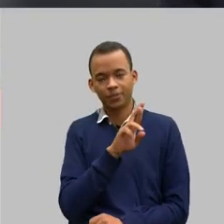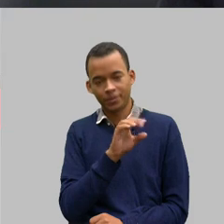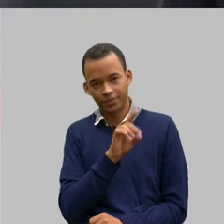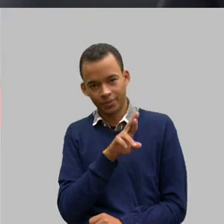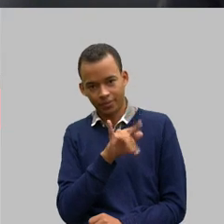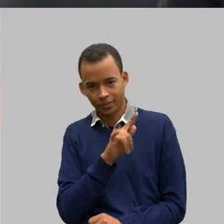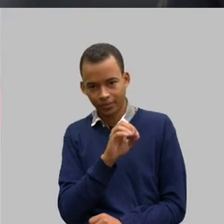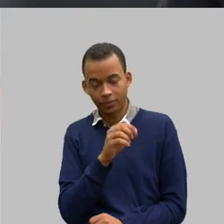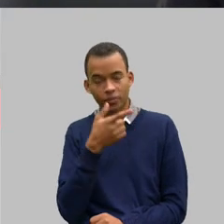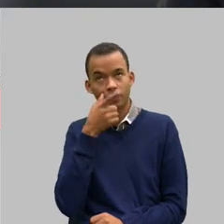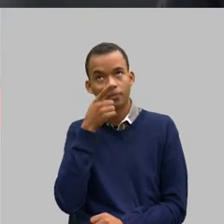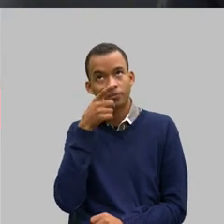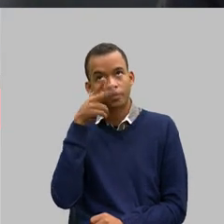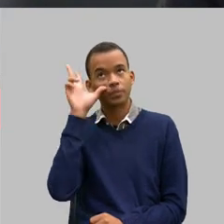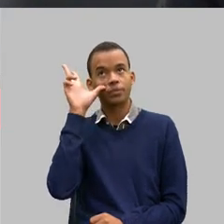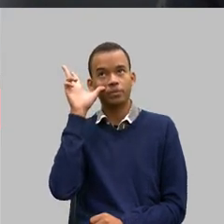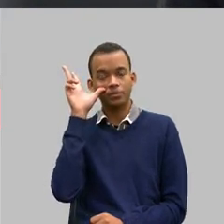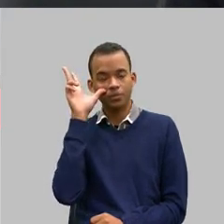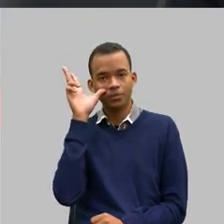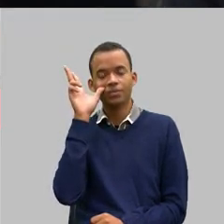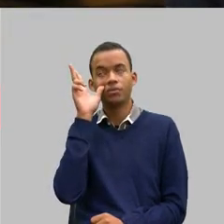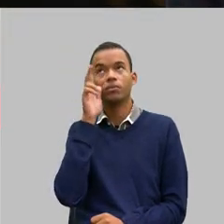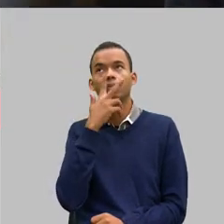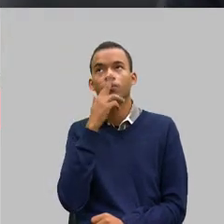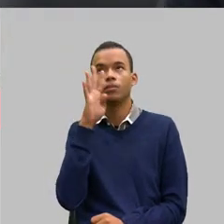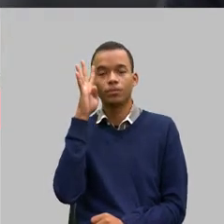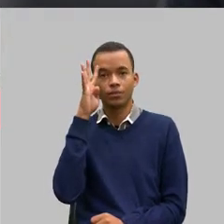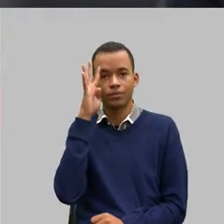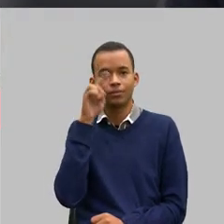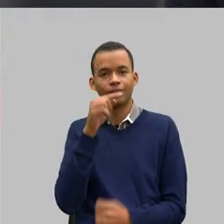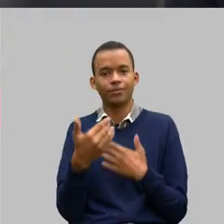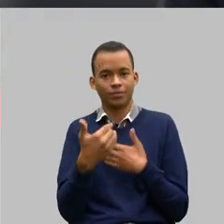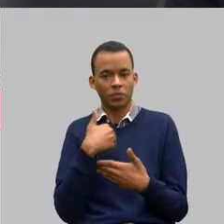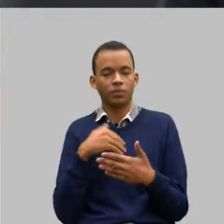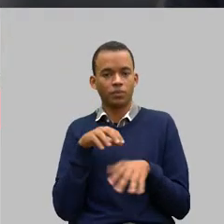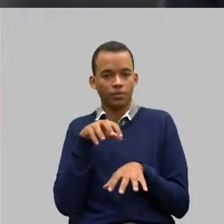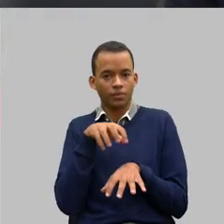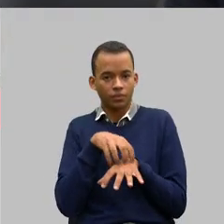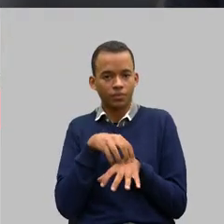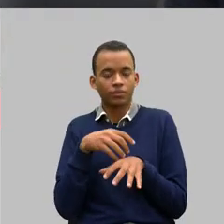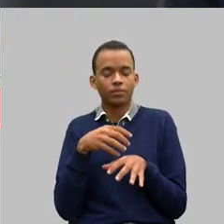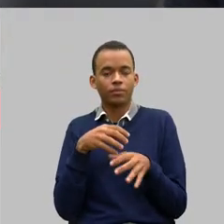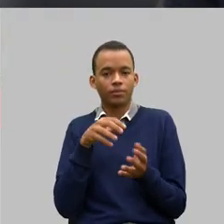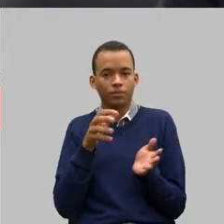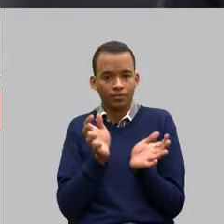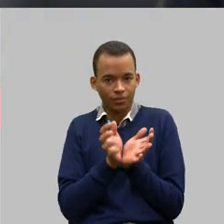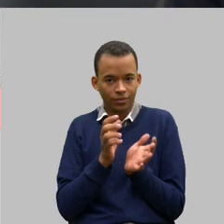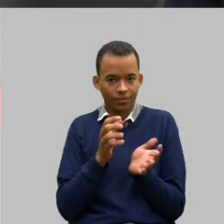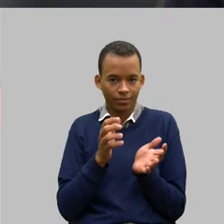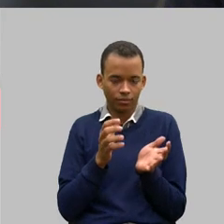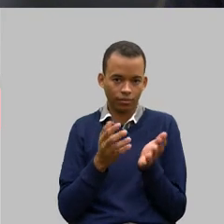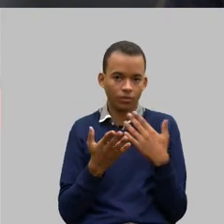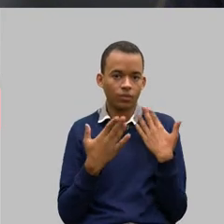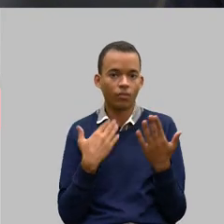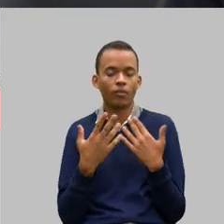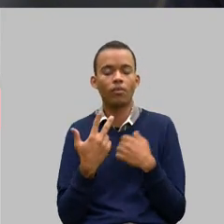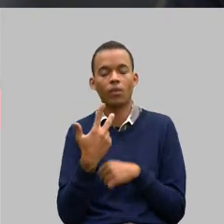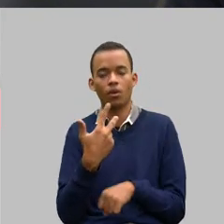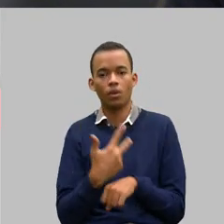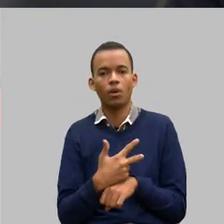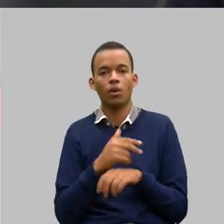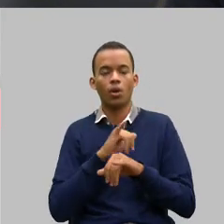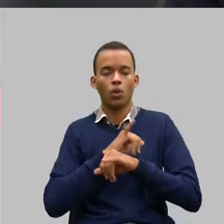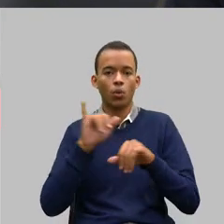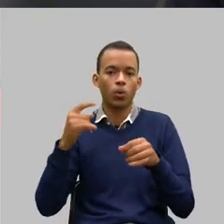onte onem na na quarta-feira em meu gabinete fizemos um vídeo dizendo para a população de Mariana